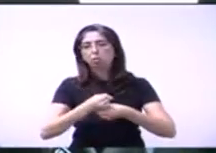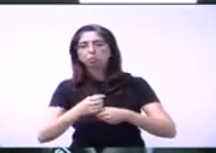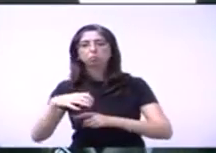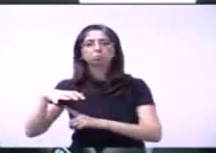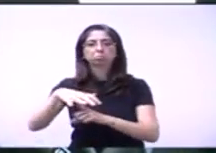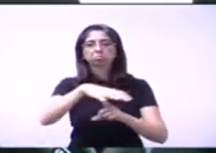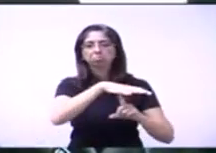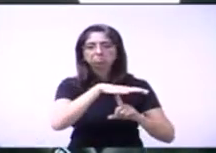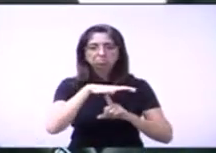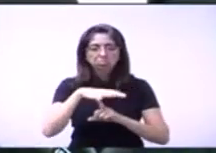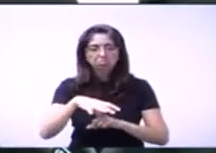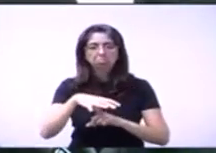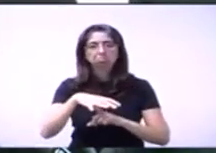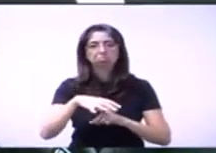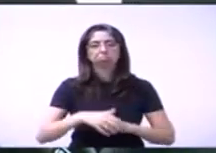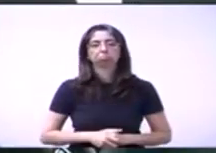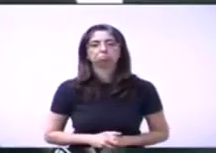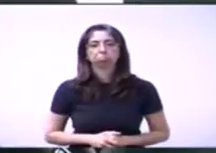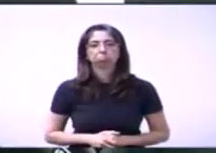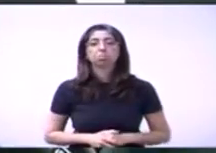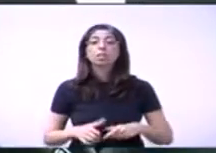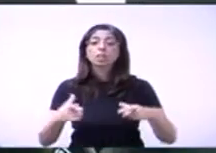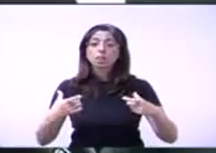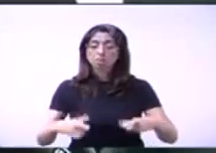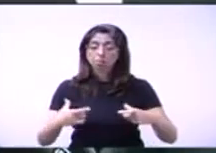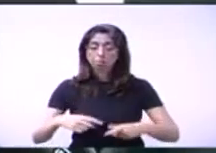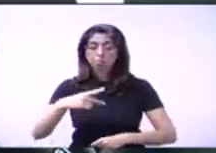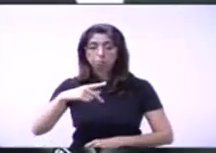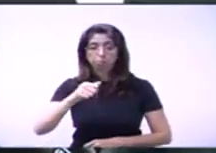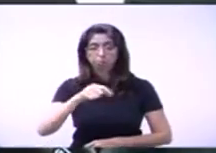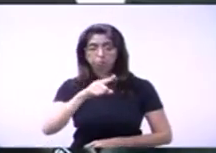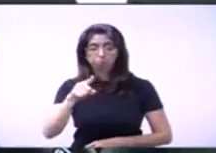no Residencial Pazete. 130,